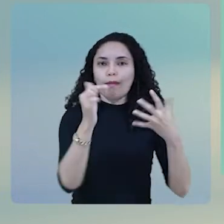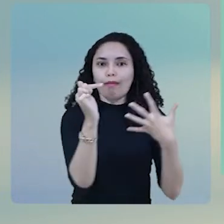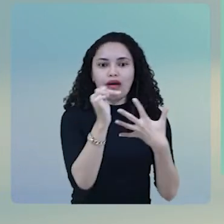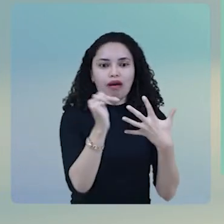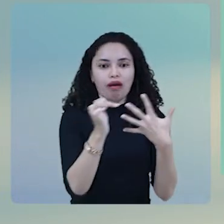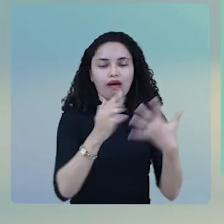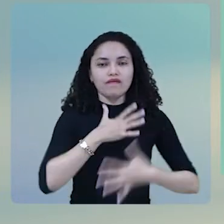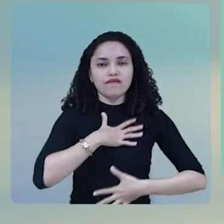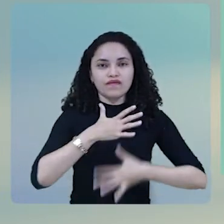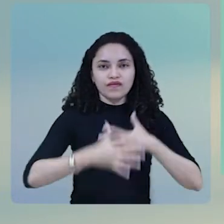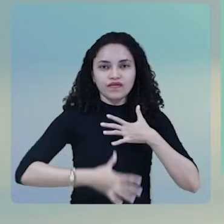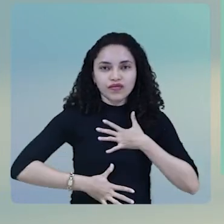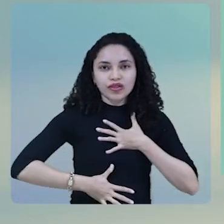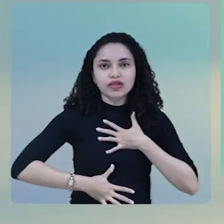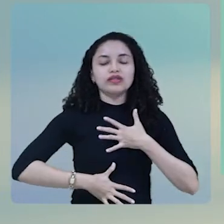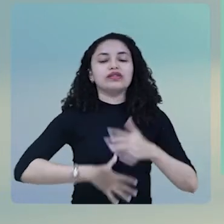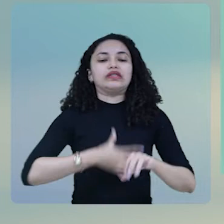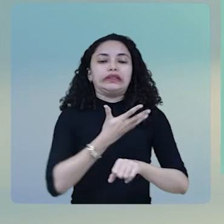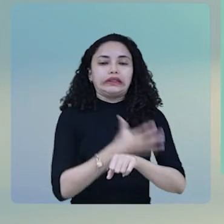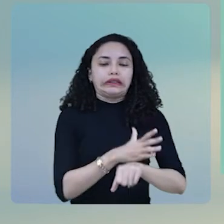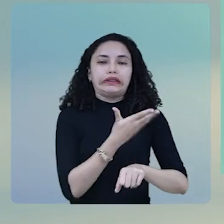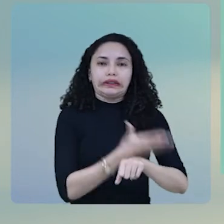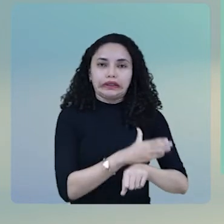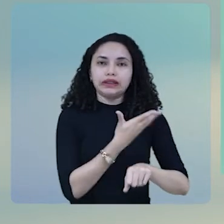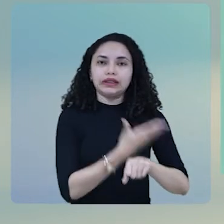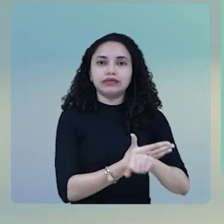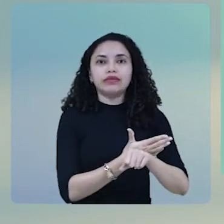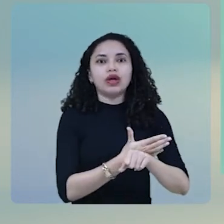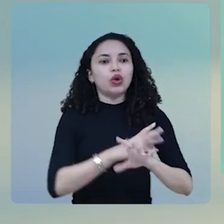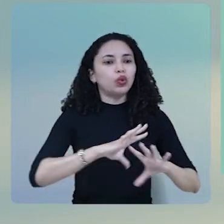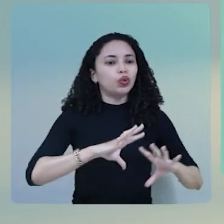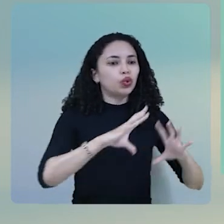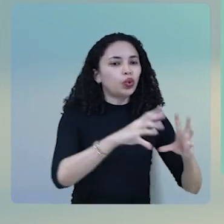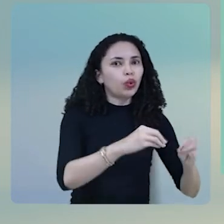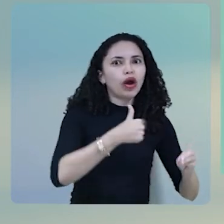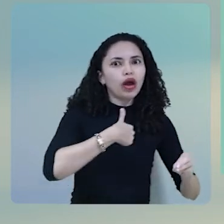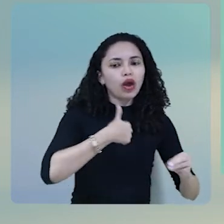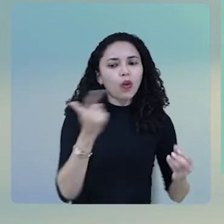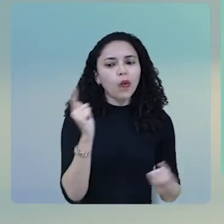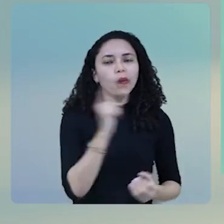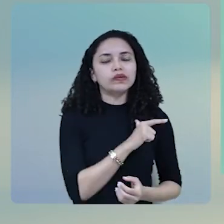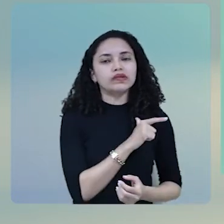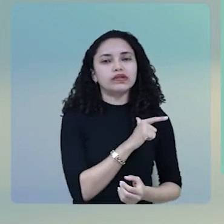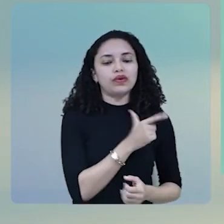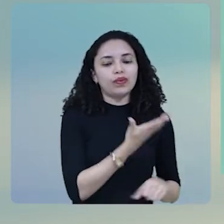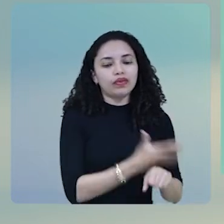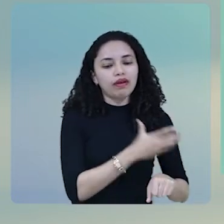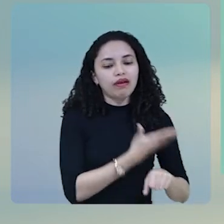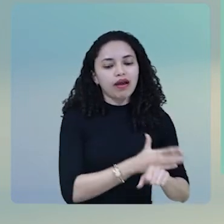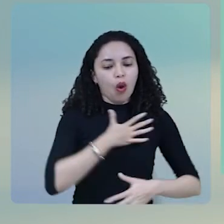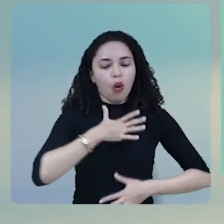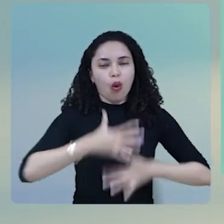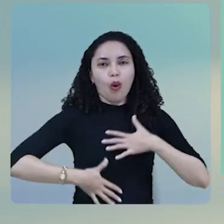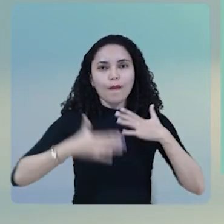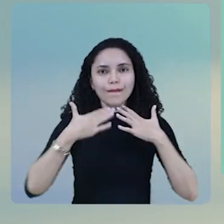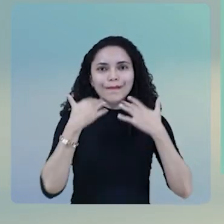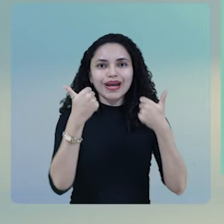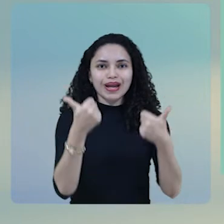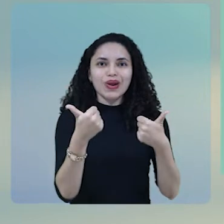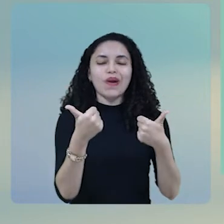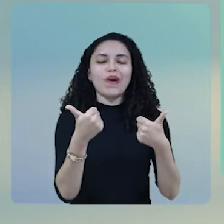físicos que são treináveis. Tudo aquilo que eu consigo treinar e melhorar no meu corpo para que a minha